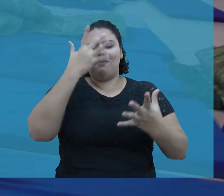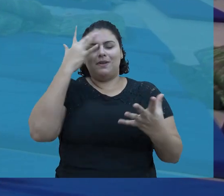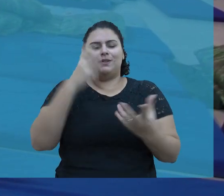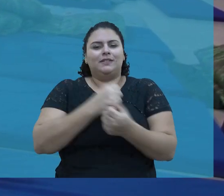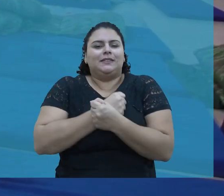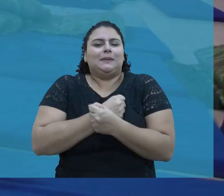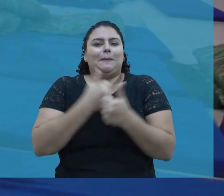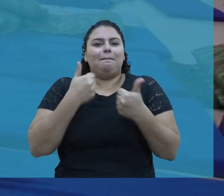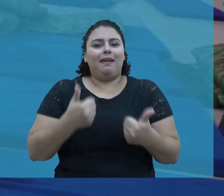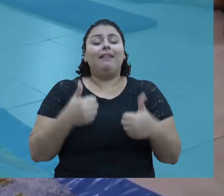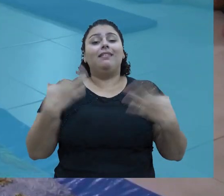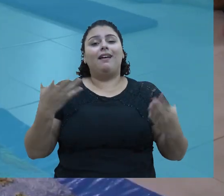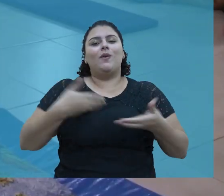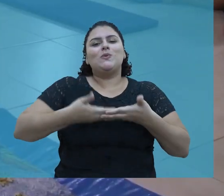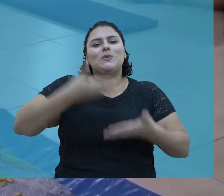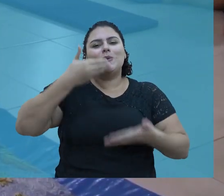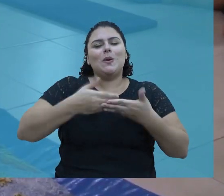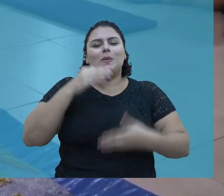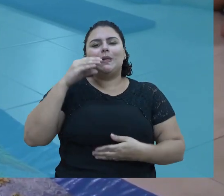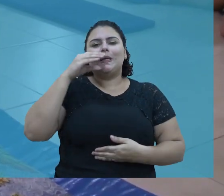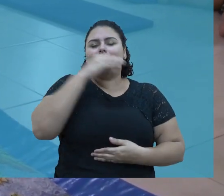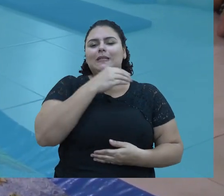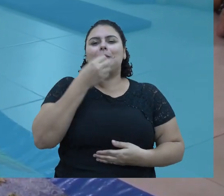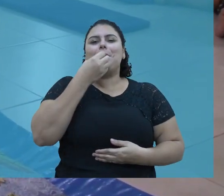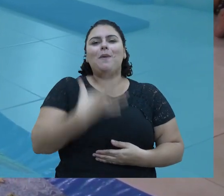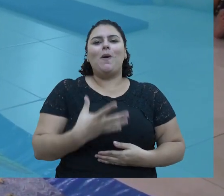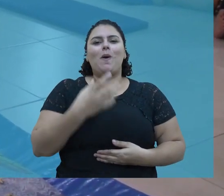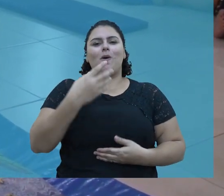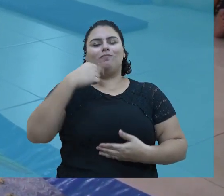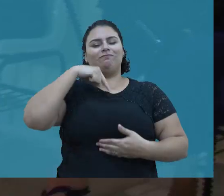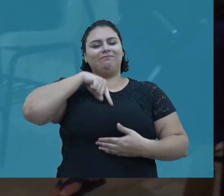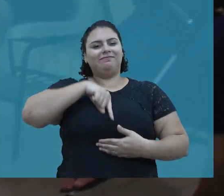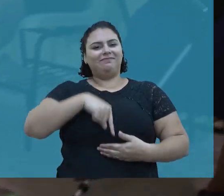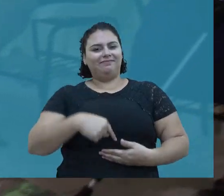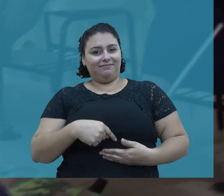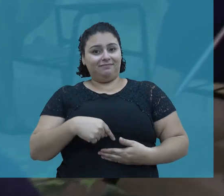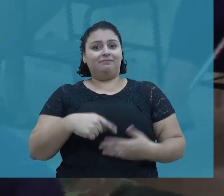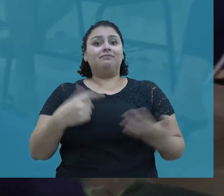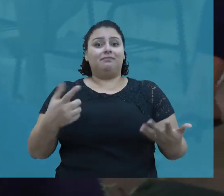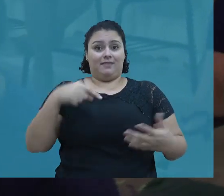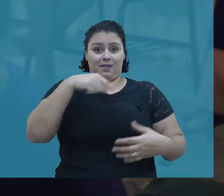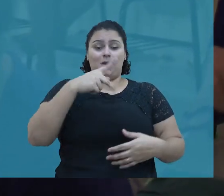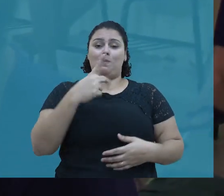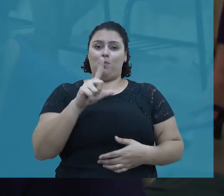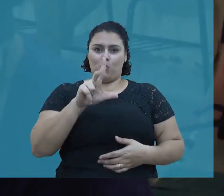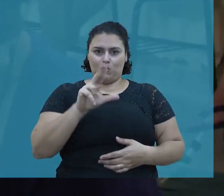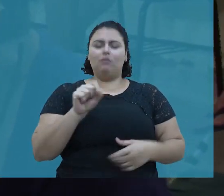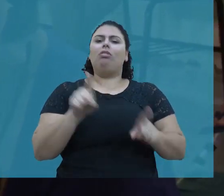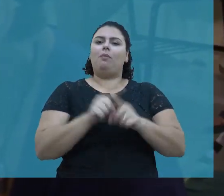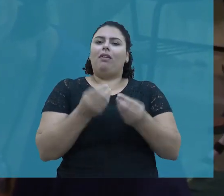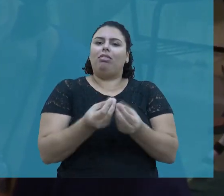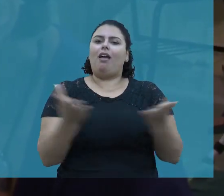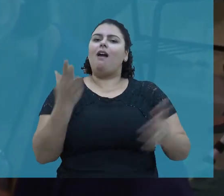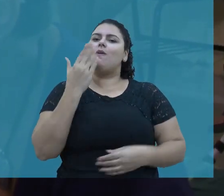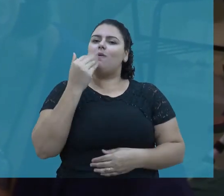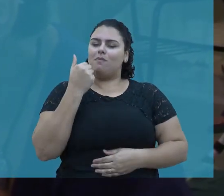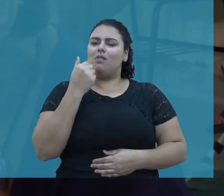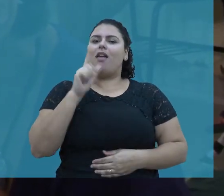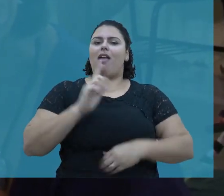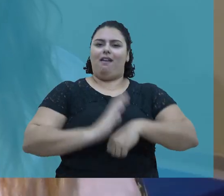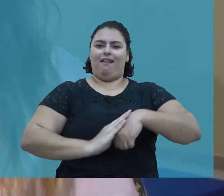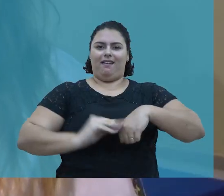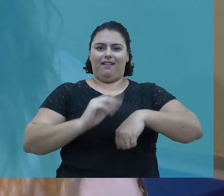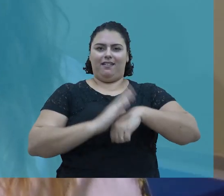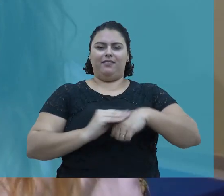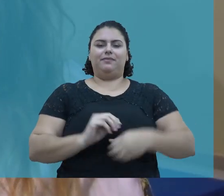humano, nada melhor do que uma sopa quentinha para aquecer o estômago. Aqui no Plus, o carinho também é oferecido em forma de